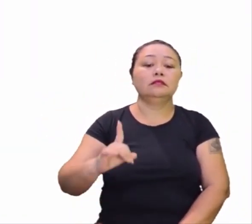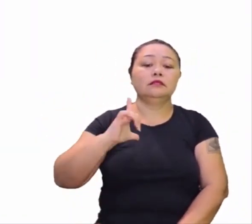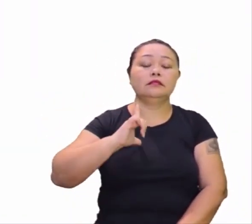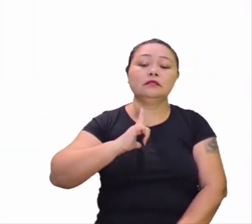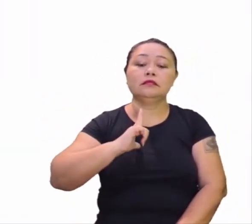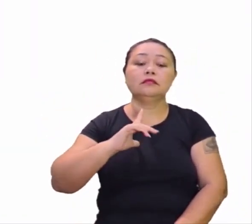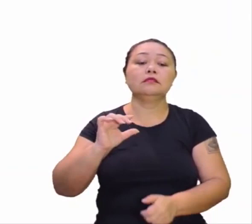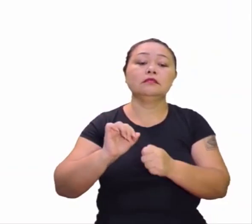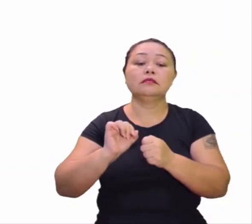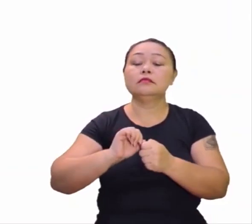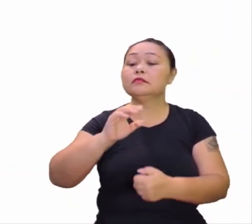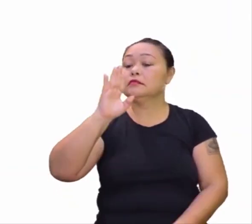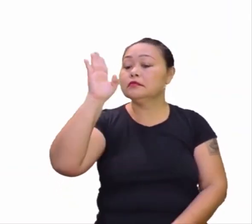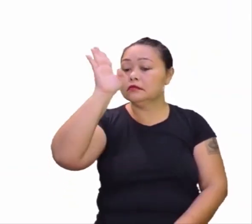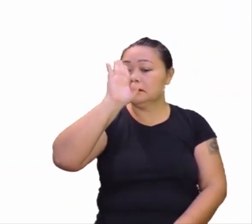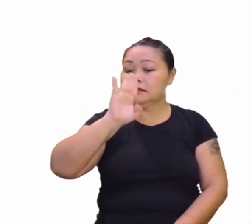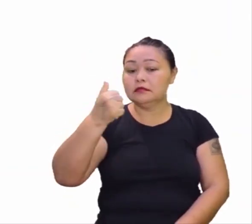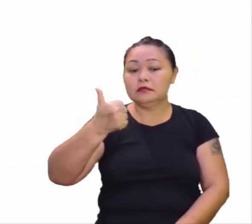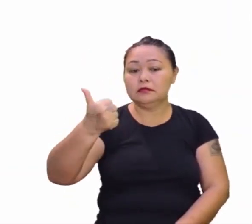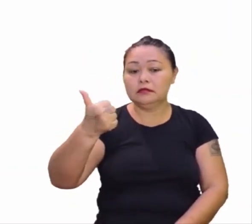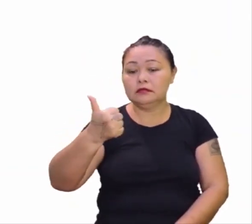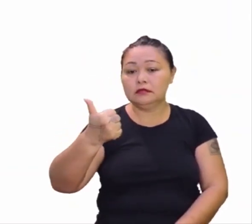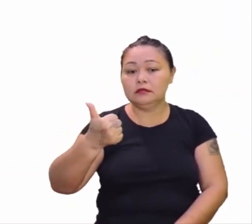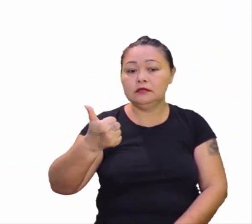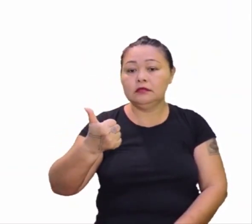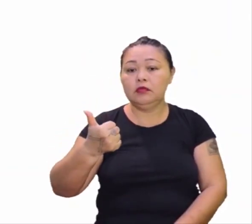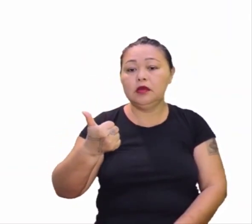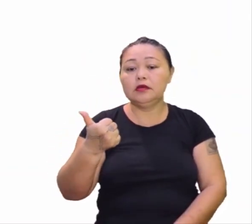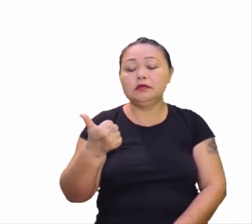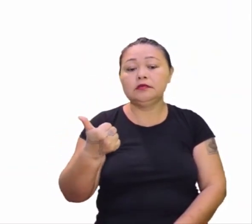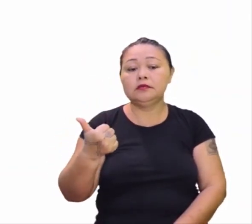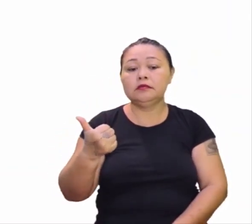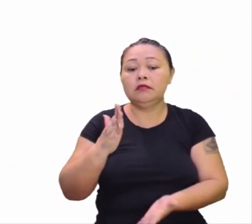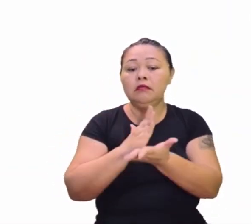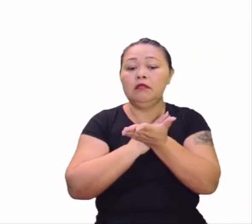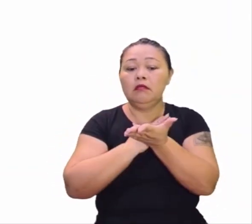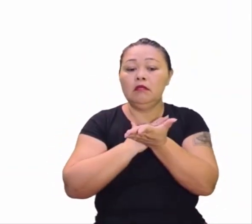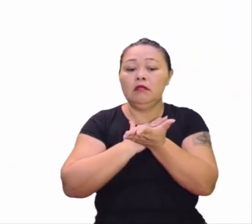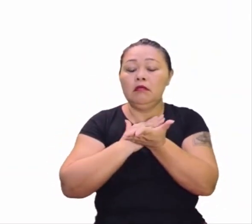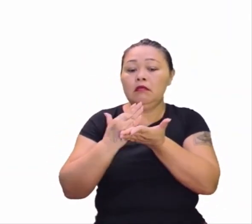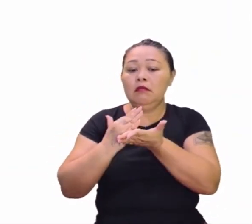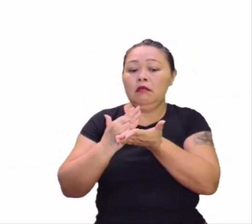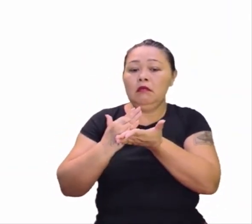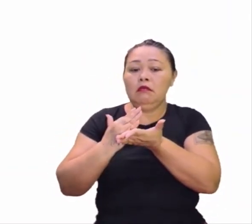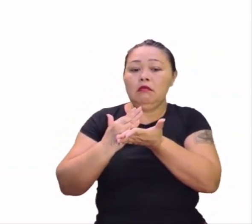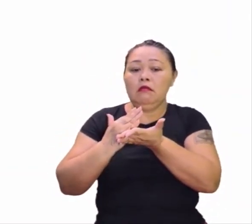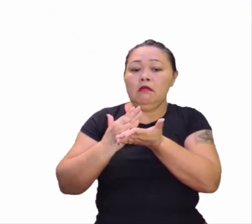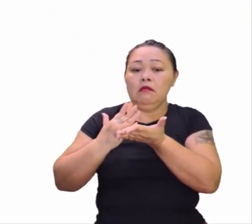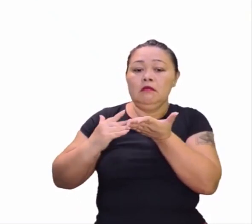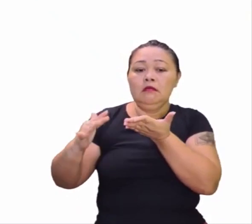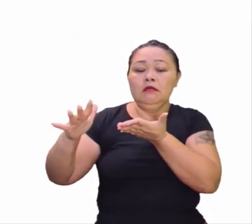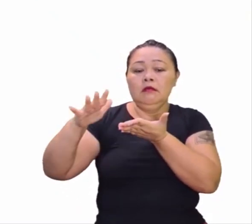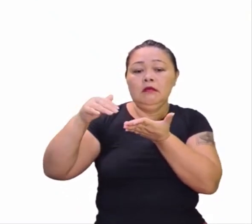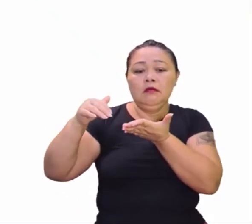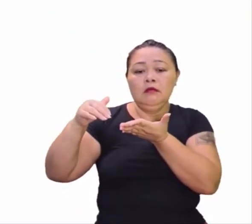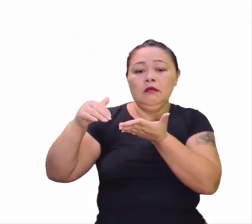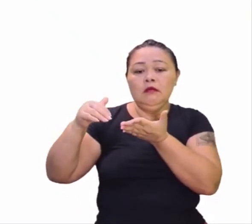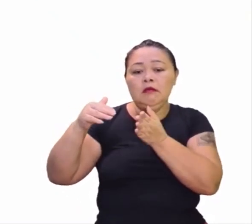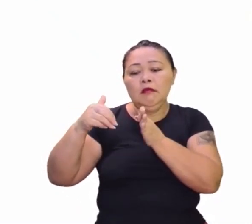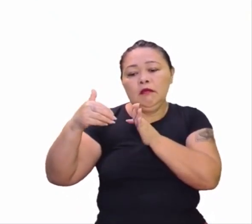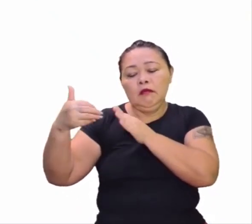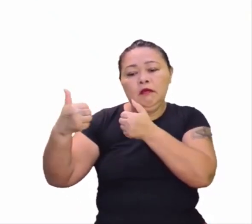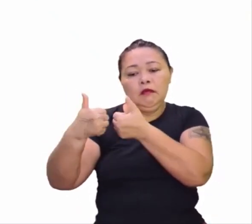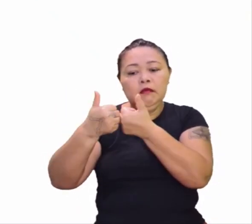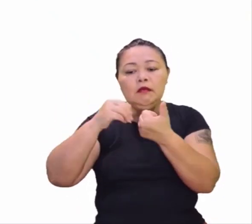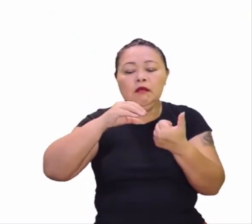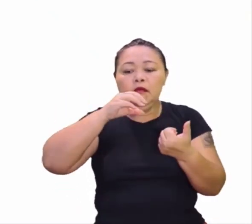aqui Brasil fuso horário. O primeiro fuso horário do Brasil vai iniciar nessa região lá no